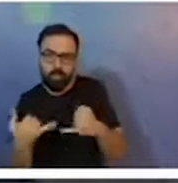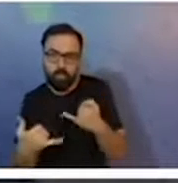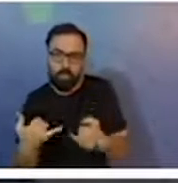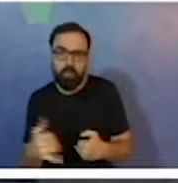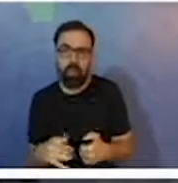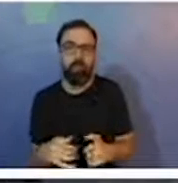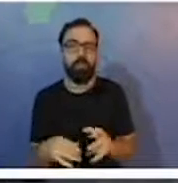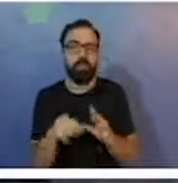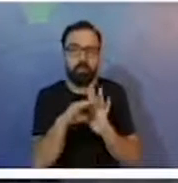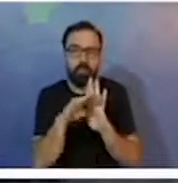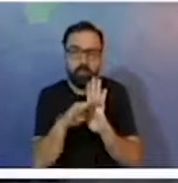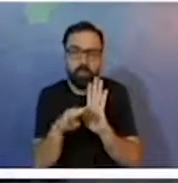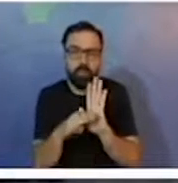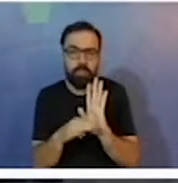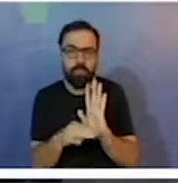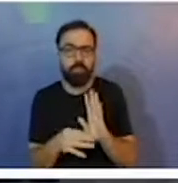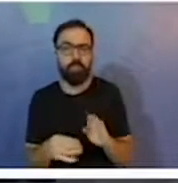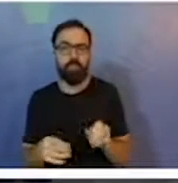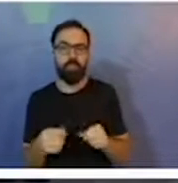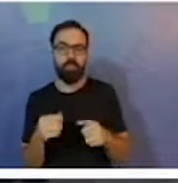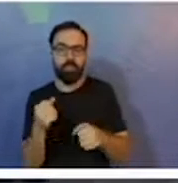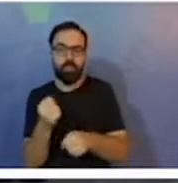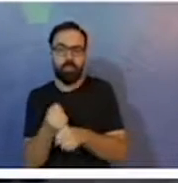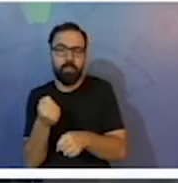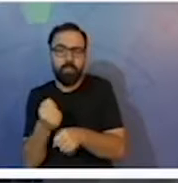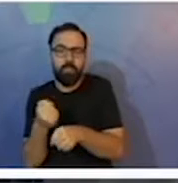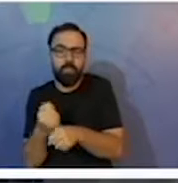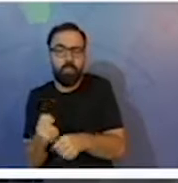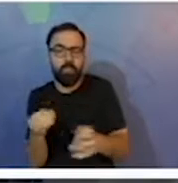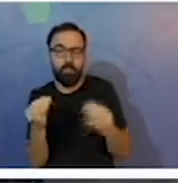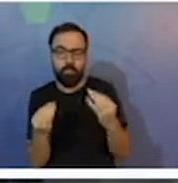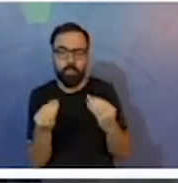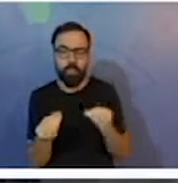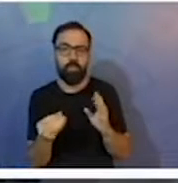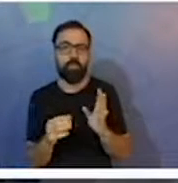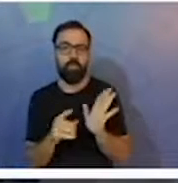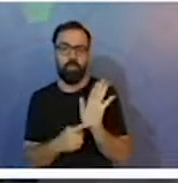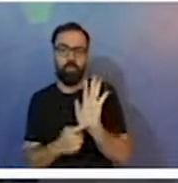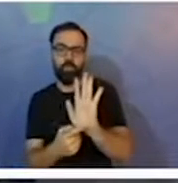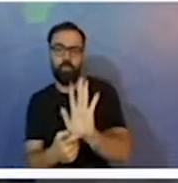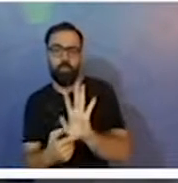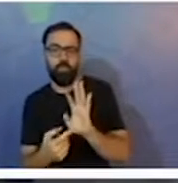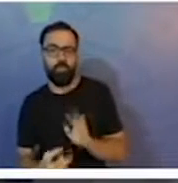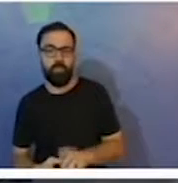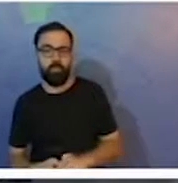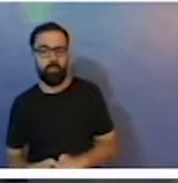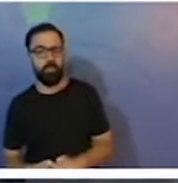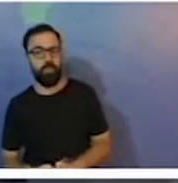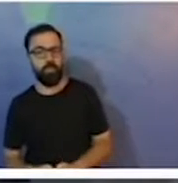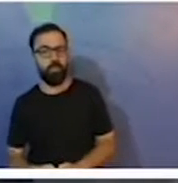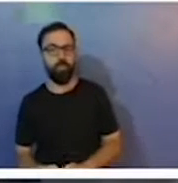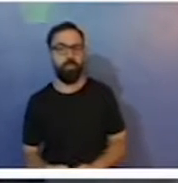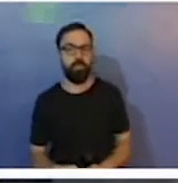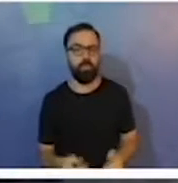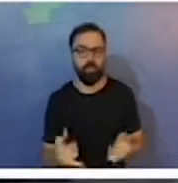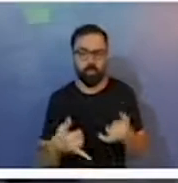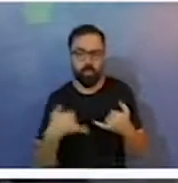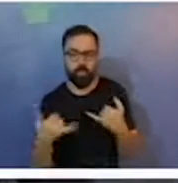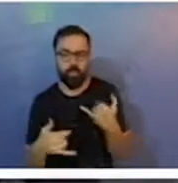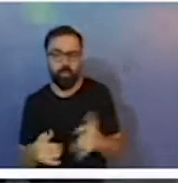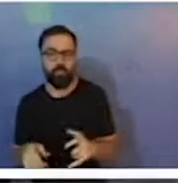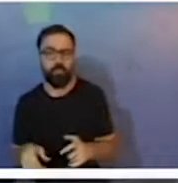montar que são as instruções orientações de como fazer algo tantos